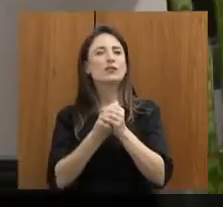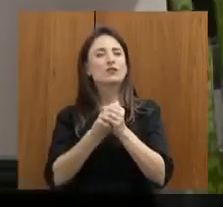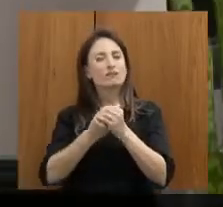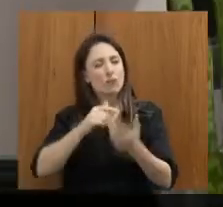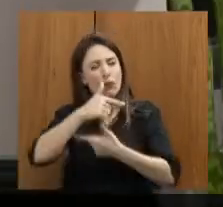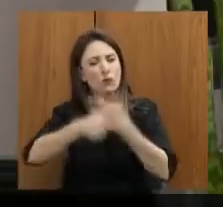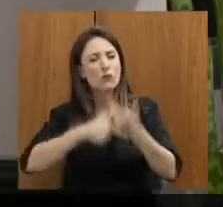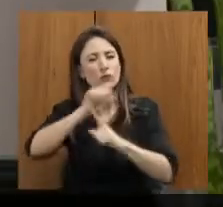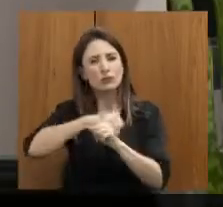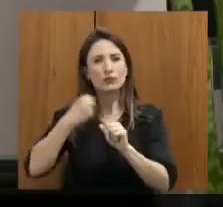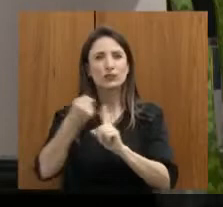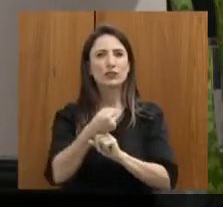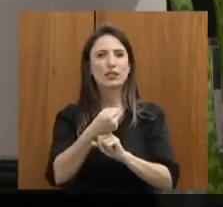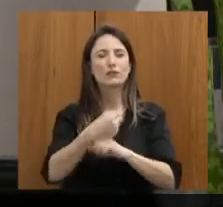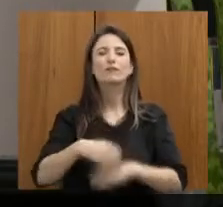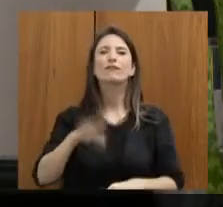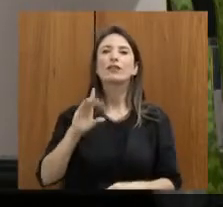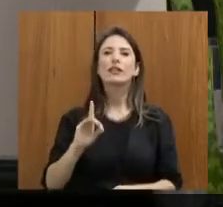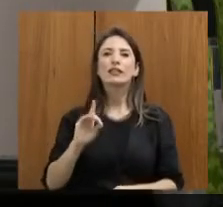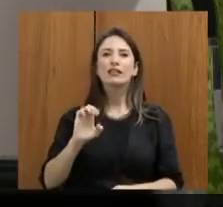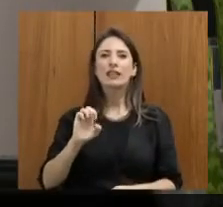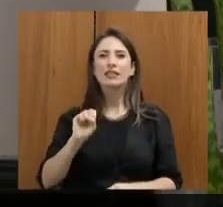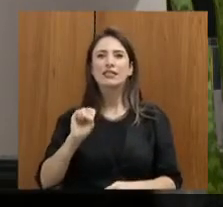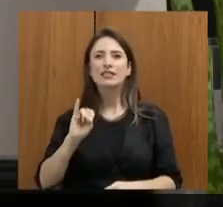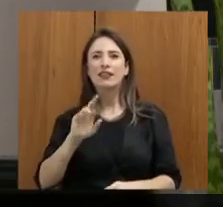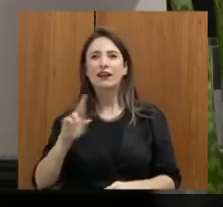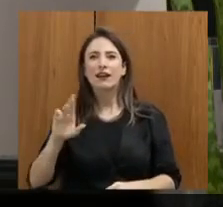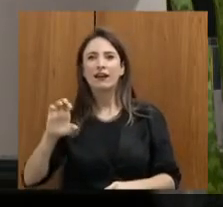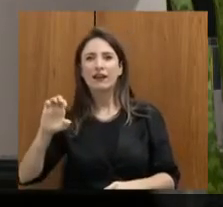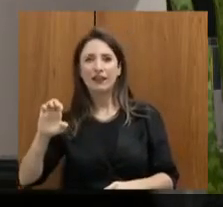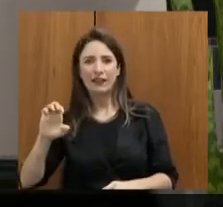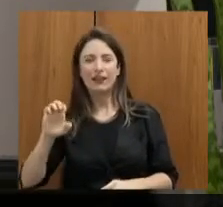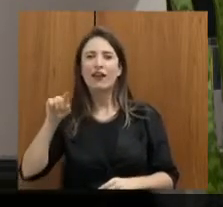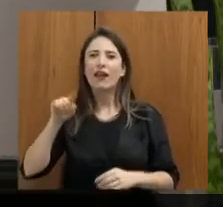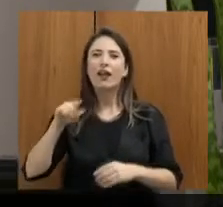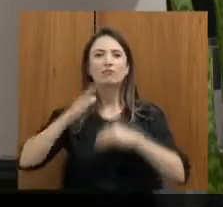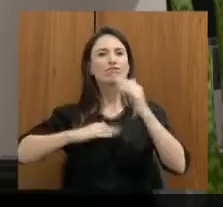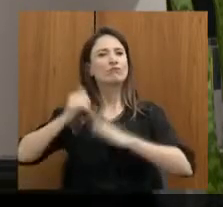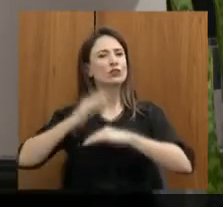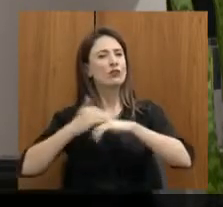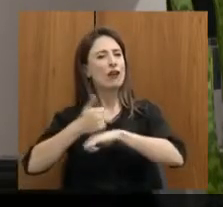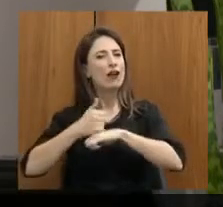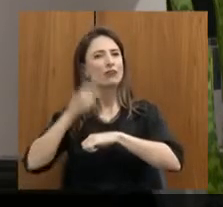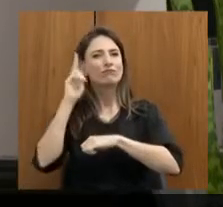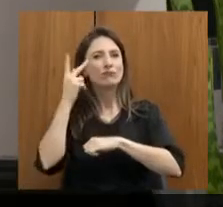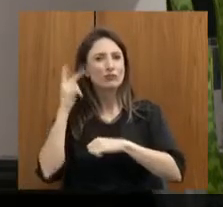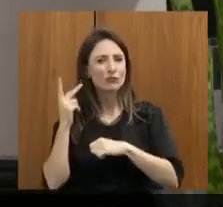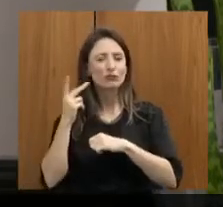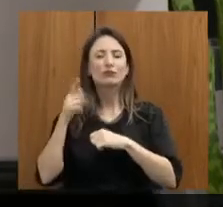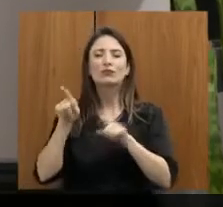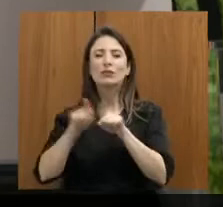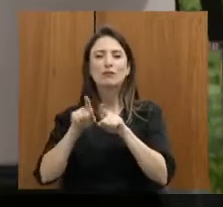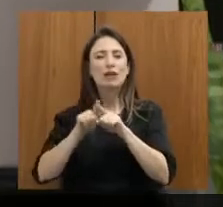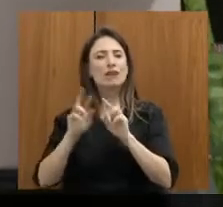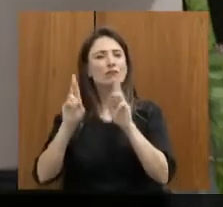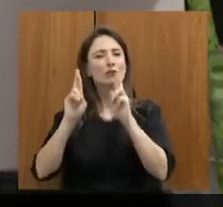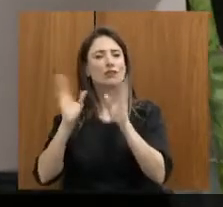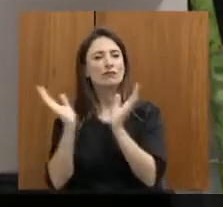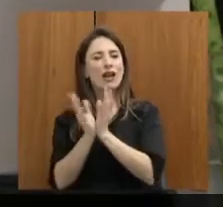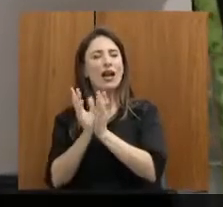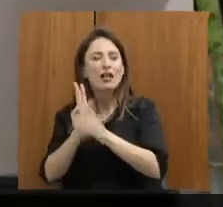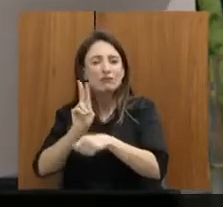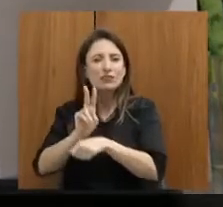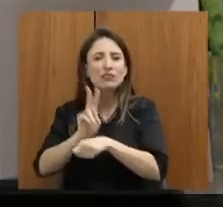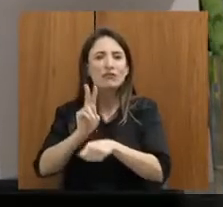o e Desirée those Historiador e pesquisadora de políticas de patrimônio cultural do Instituto do patrimônio histórico e artístico